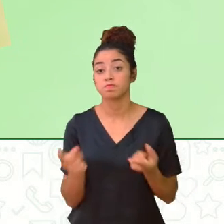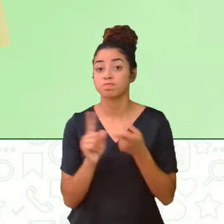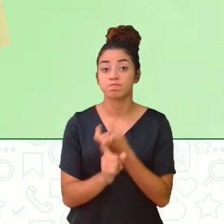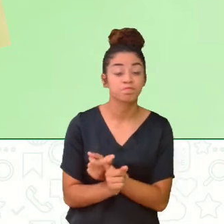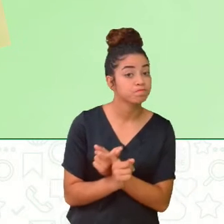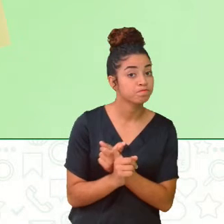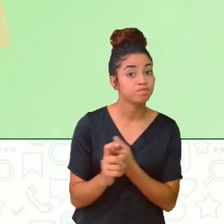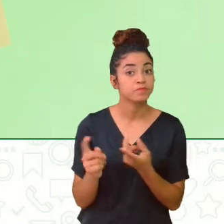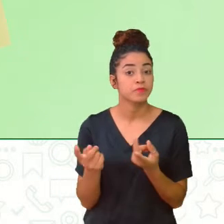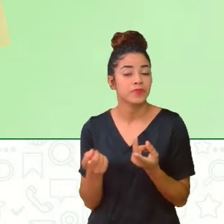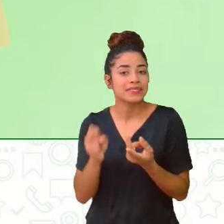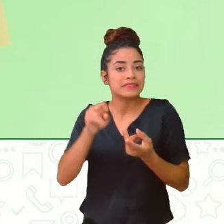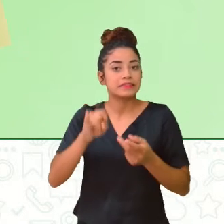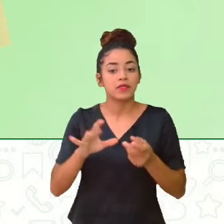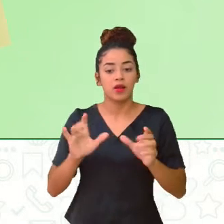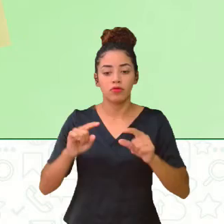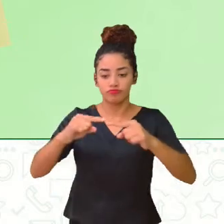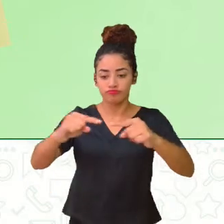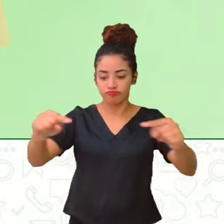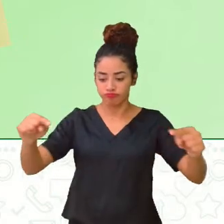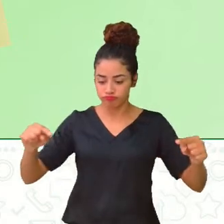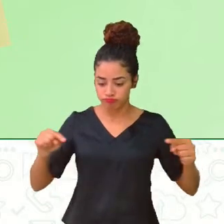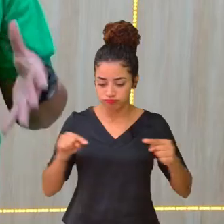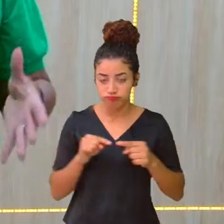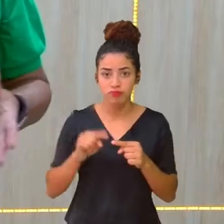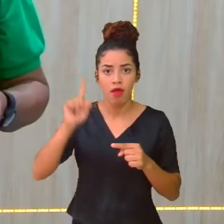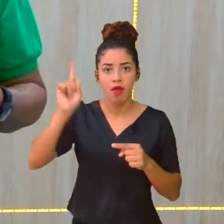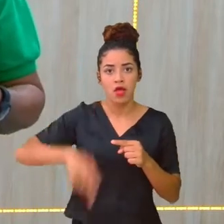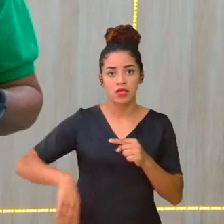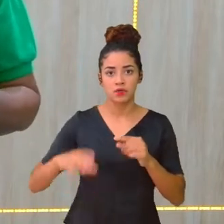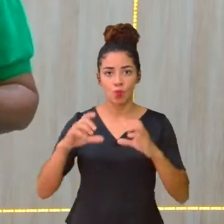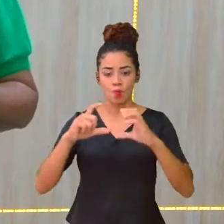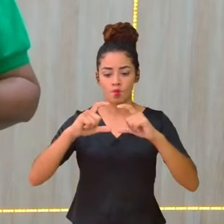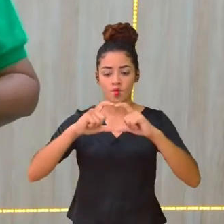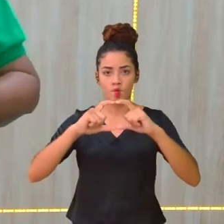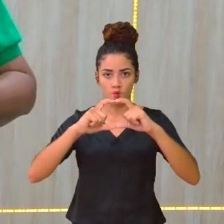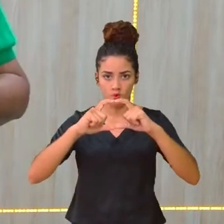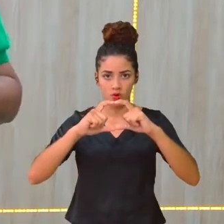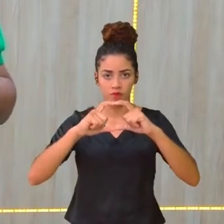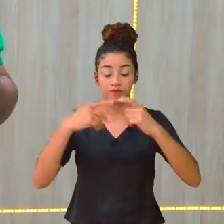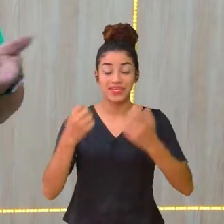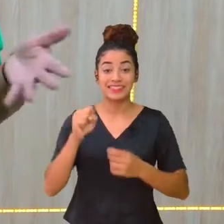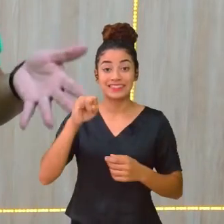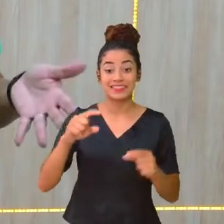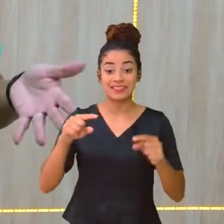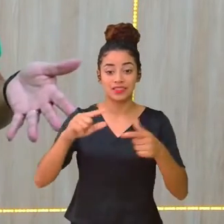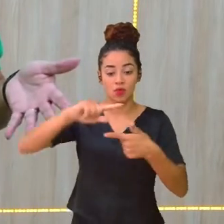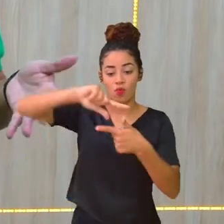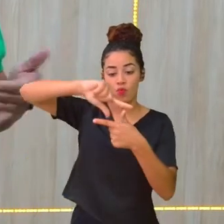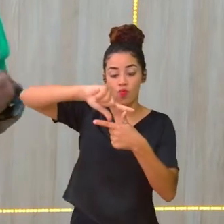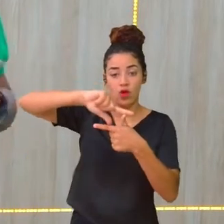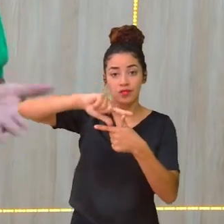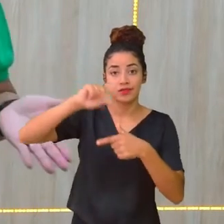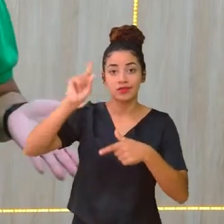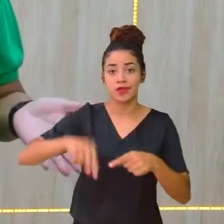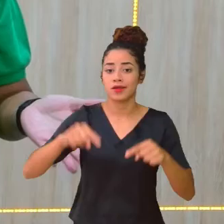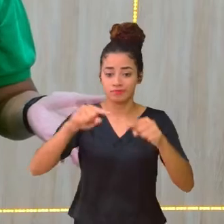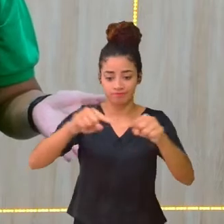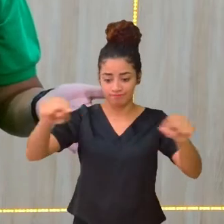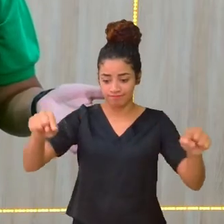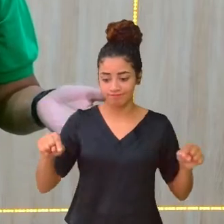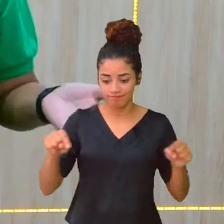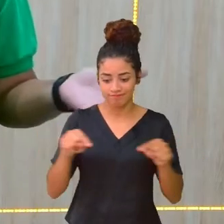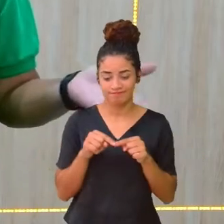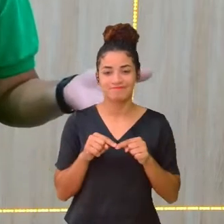geométrica? Se ela for redonda, né, ela é um círculo. Se ela for quadrada, ela é um